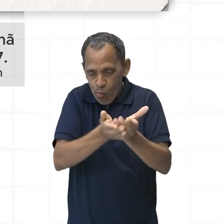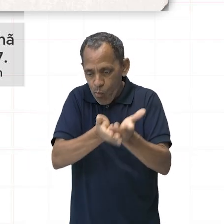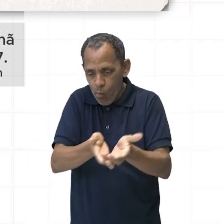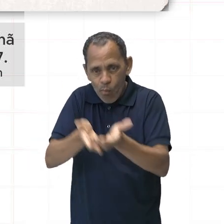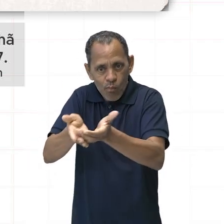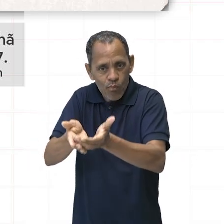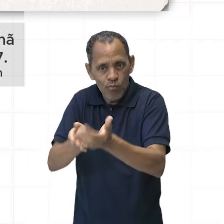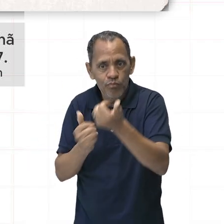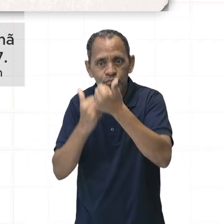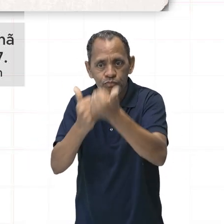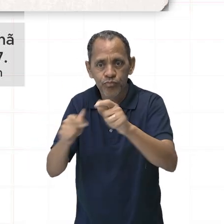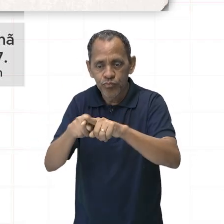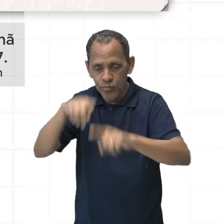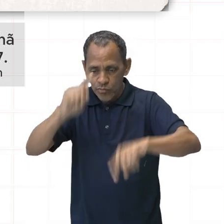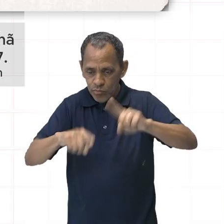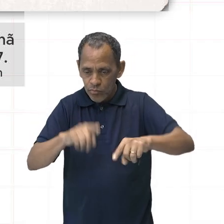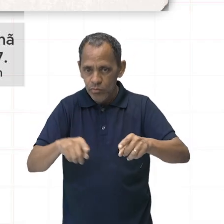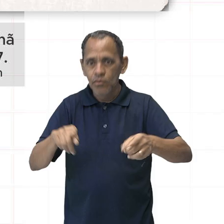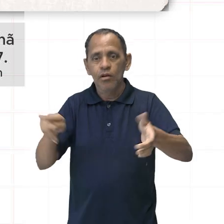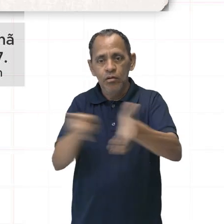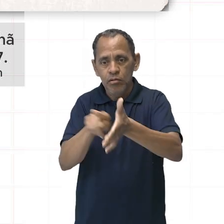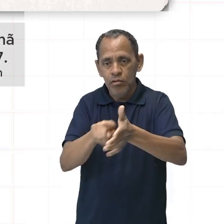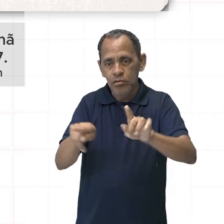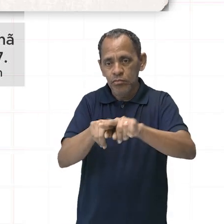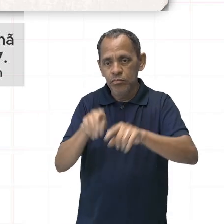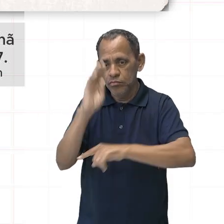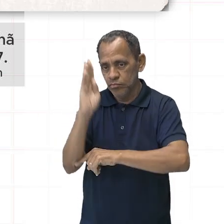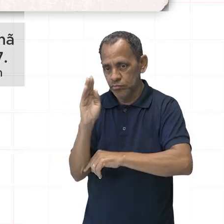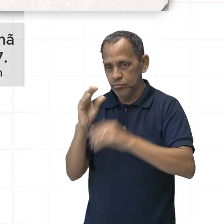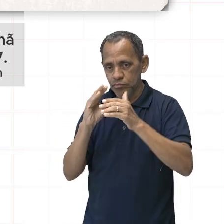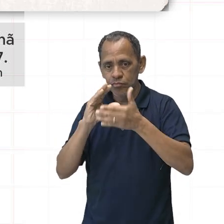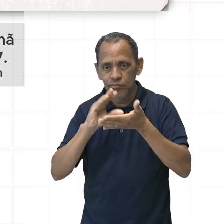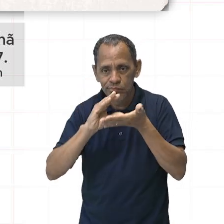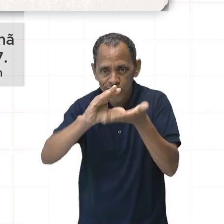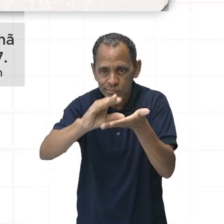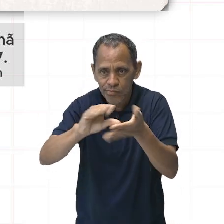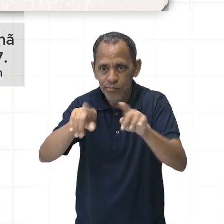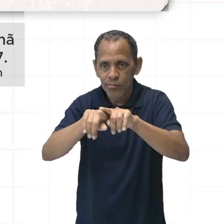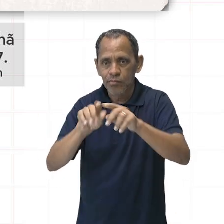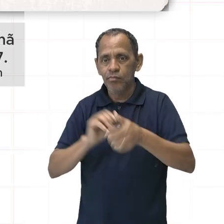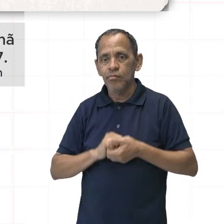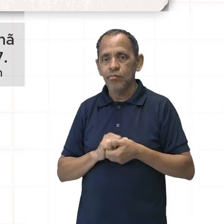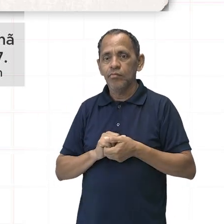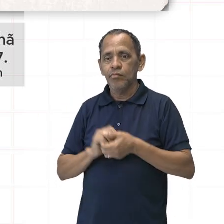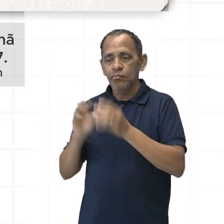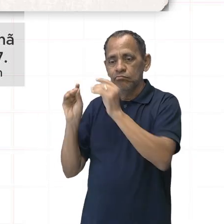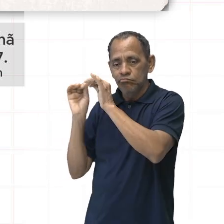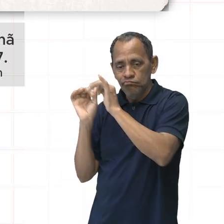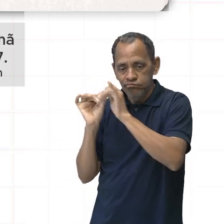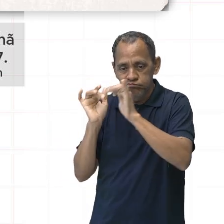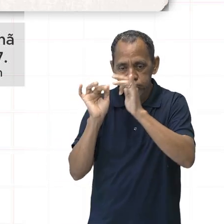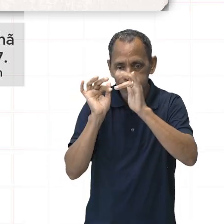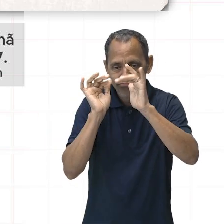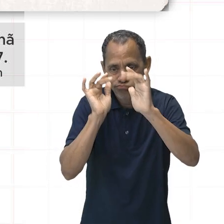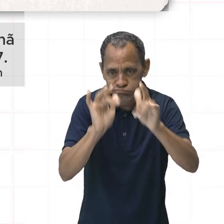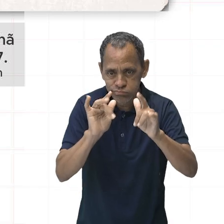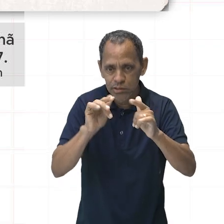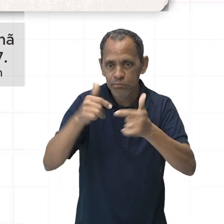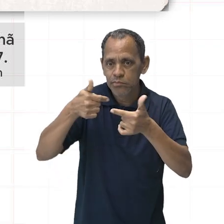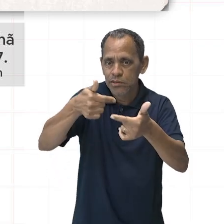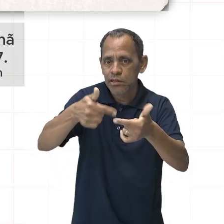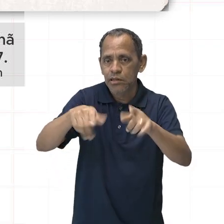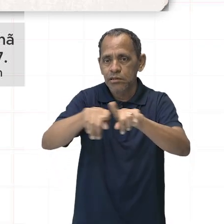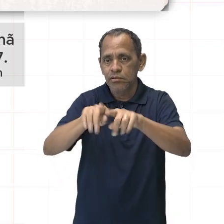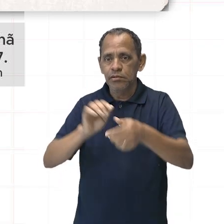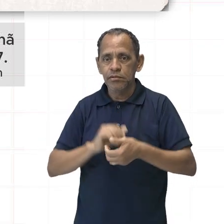apoio material e também o Brasil vai enviar enfermeiros e médicos para as frontes de batalha. Qual vai